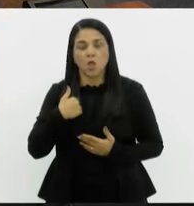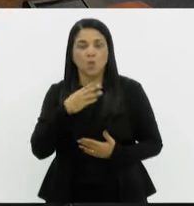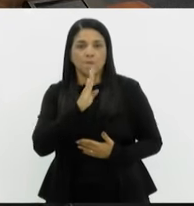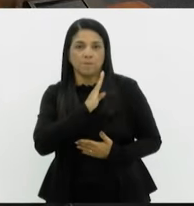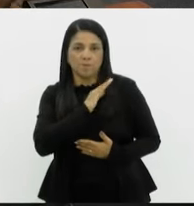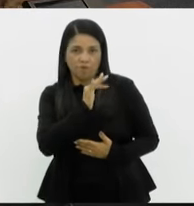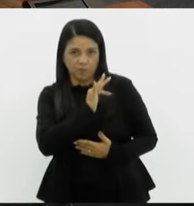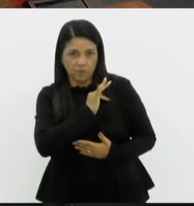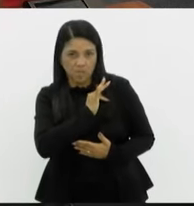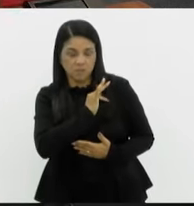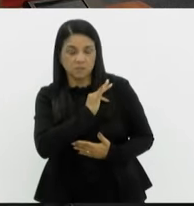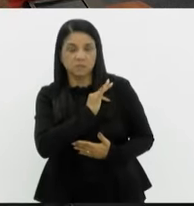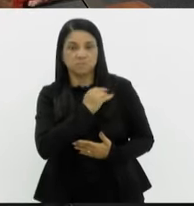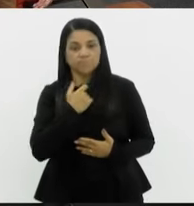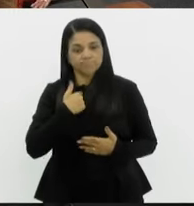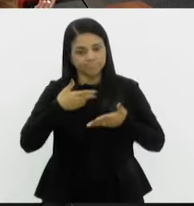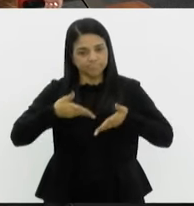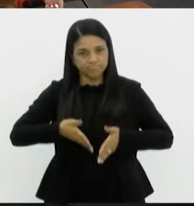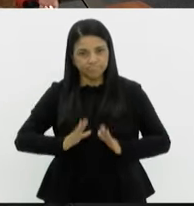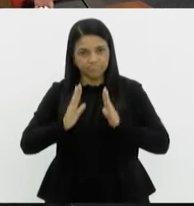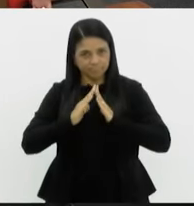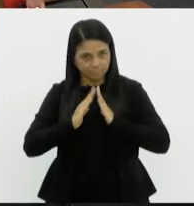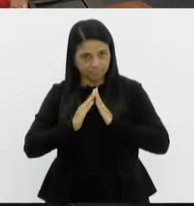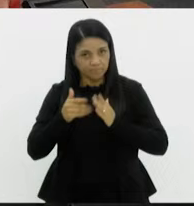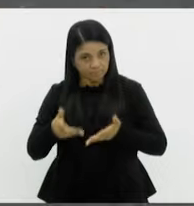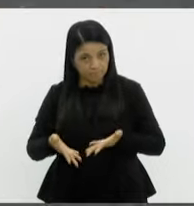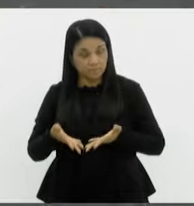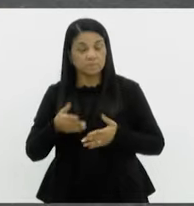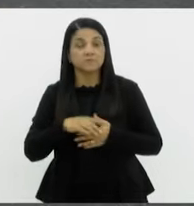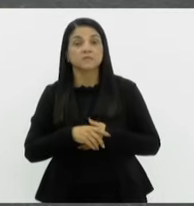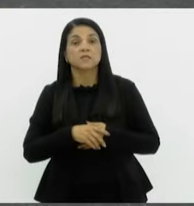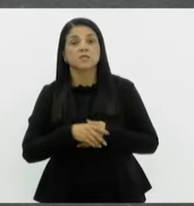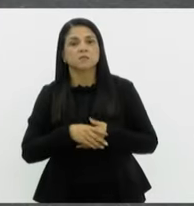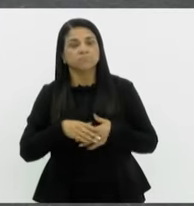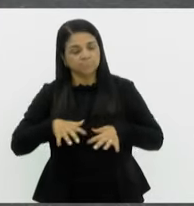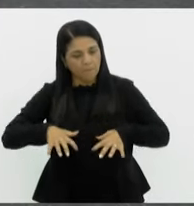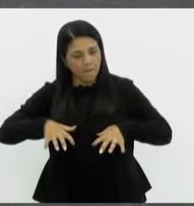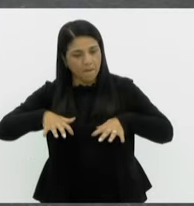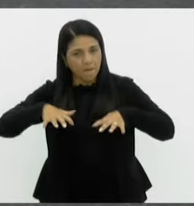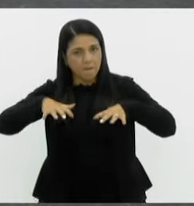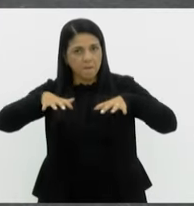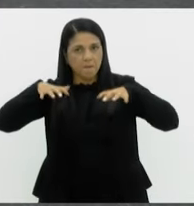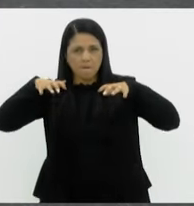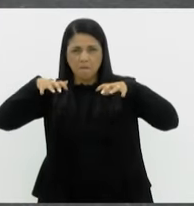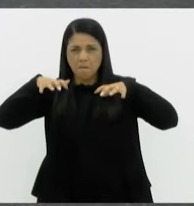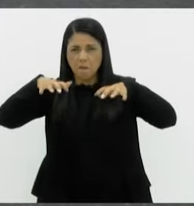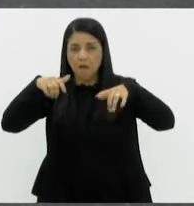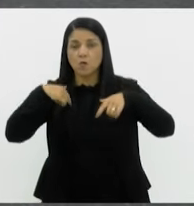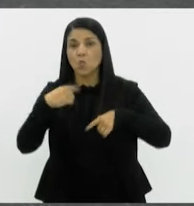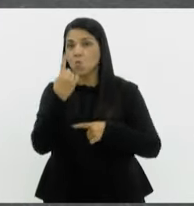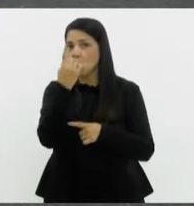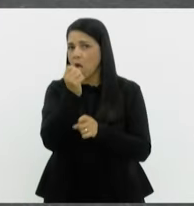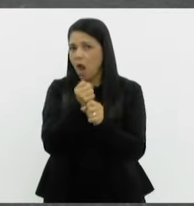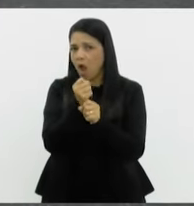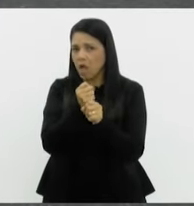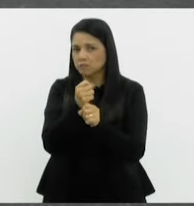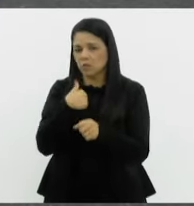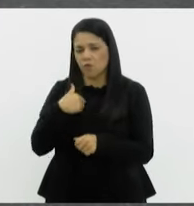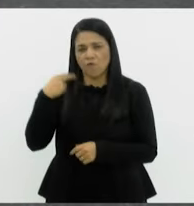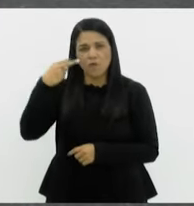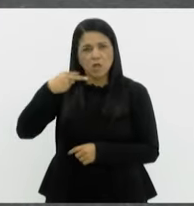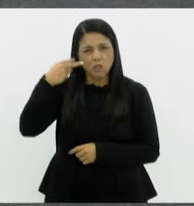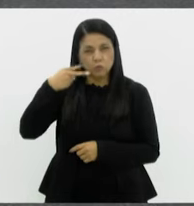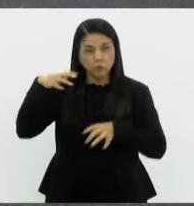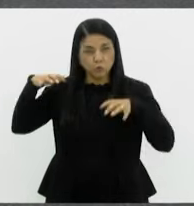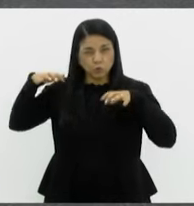Fluminense, constantemente nós sofremos com a questão da enchente. Eu me lembro, meu 1 ano de vereador, nas chuvas